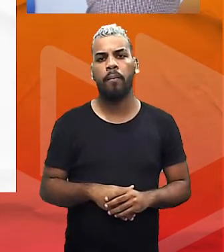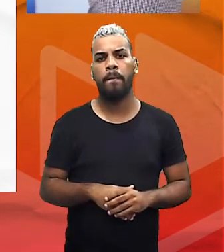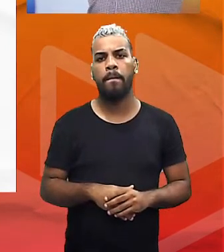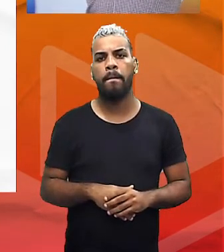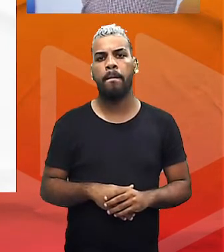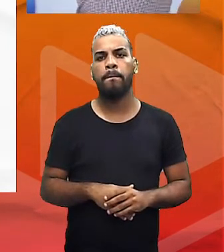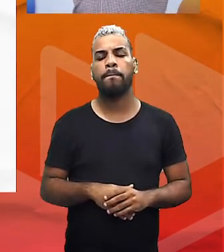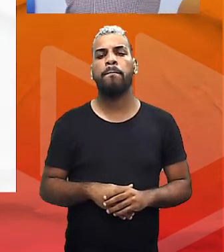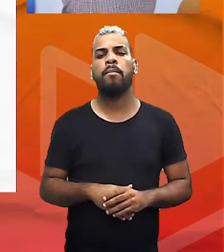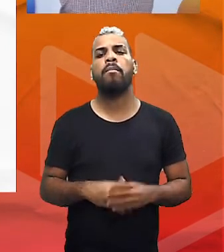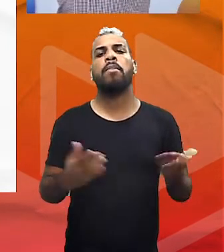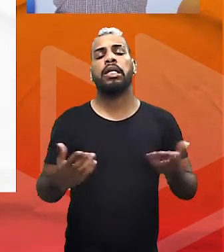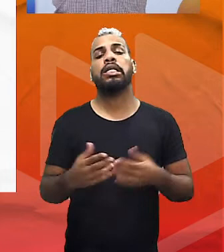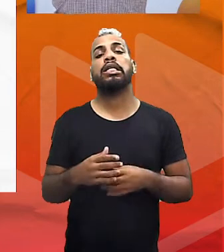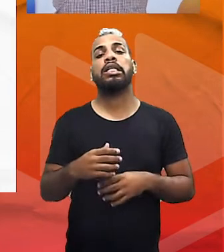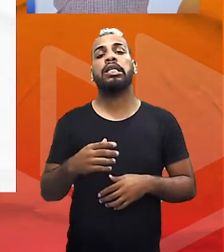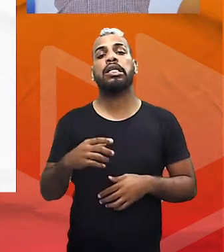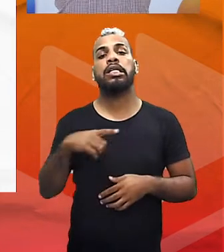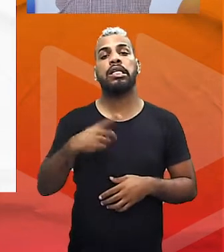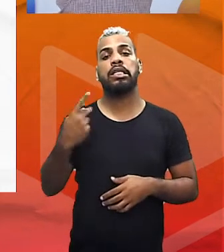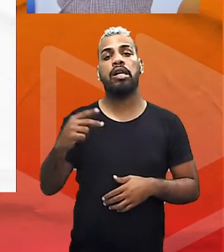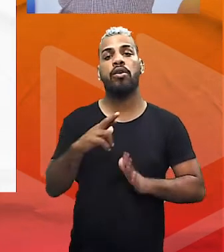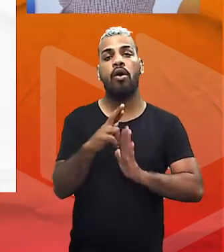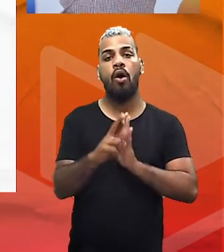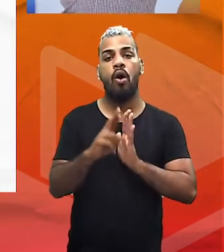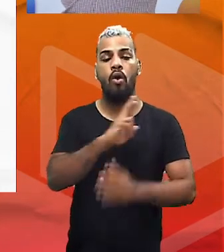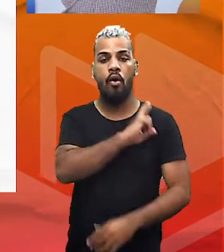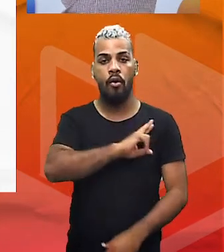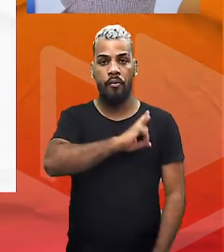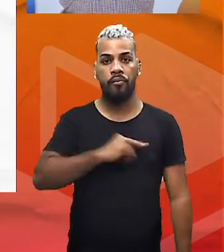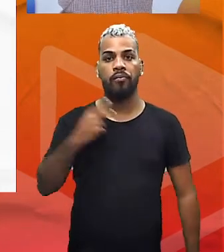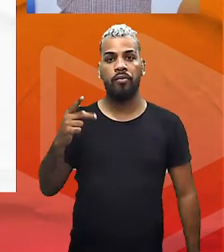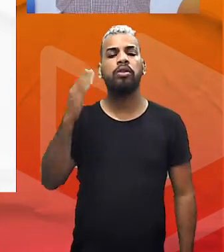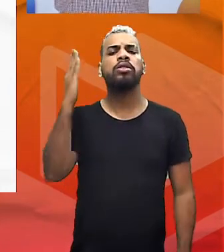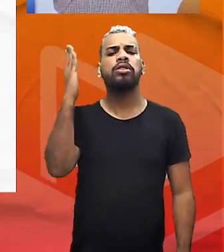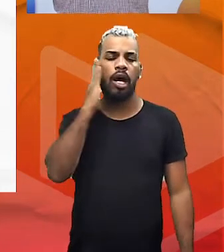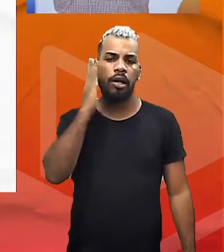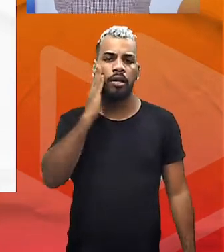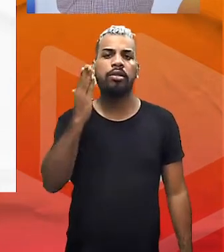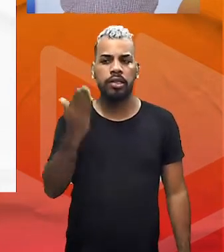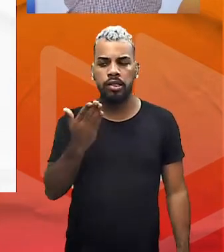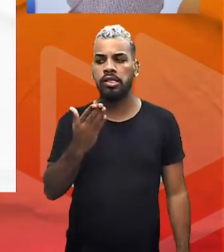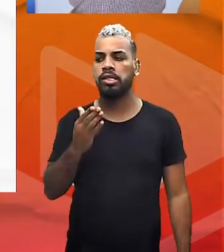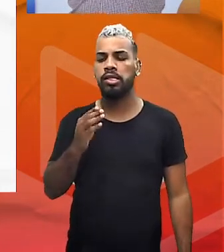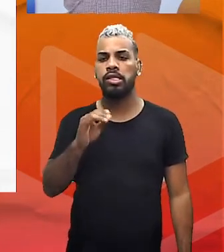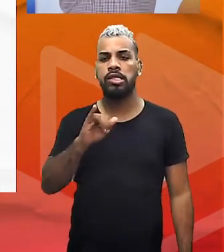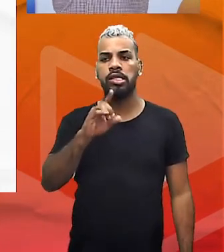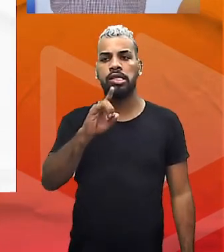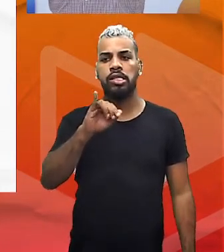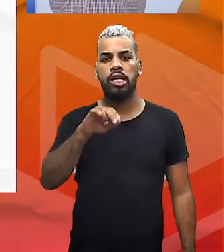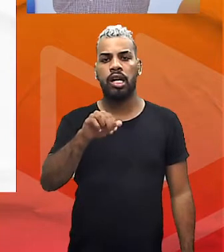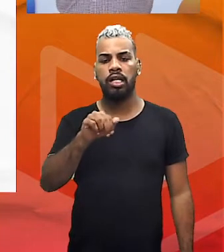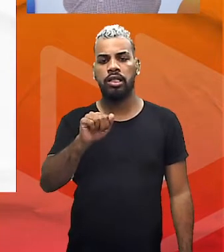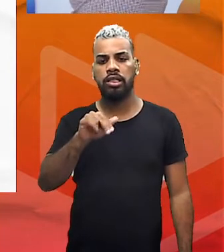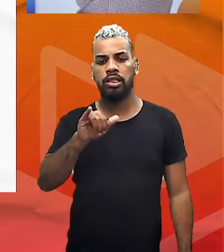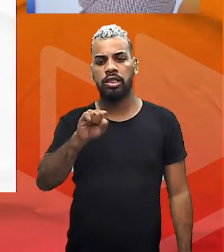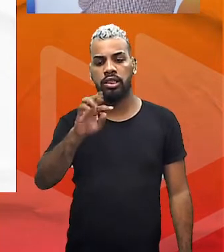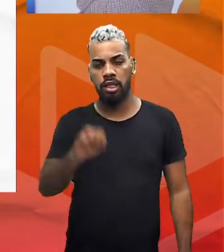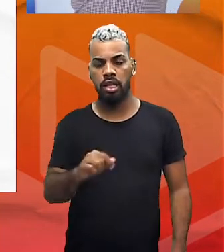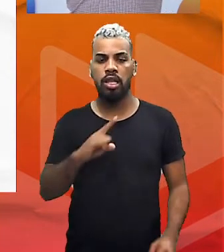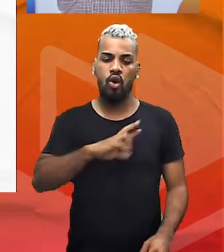seus romances urbanos, é bom que você saiba disso, ele tem romance indianista, tem romance histórico,